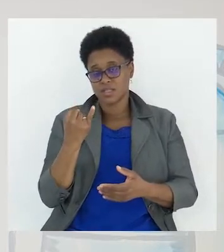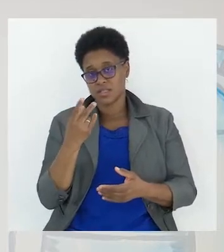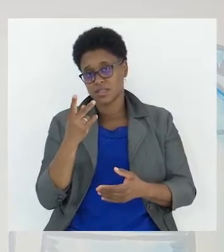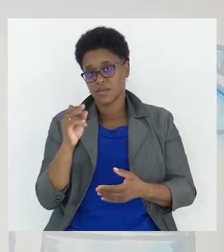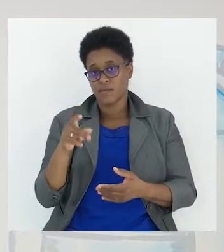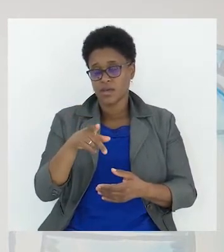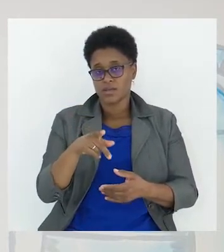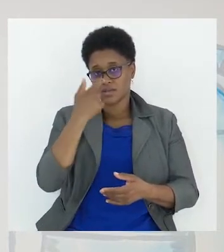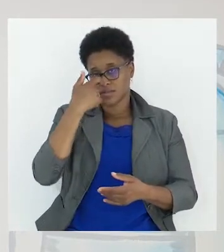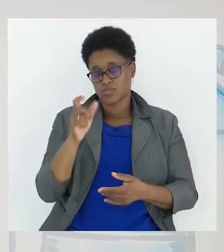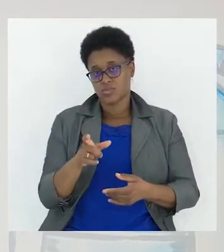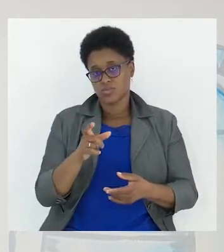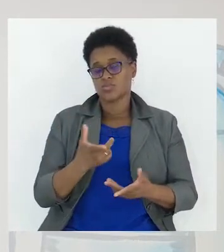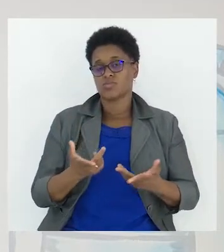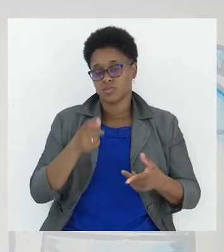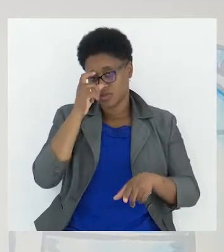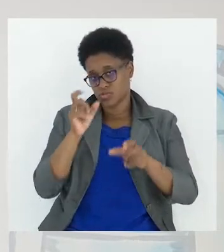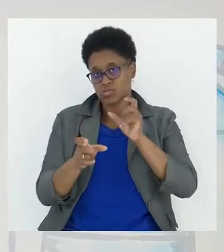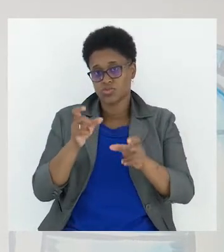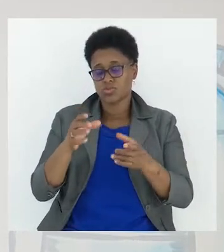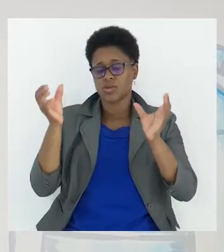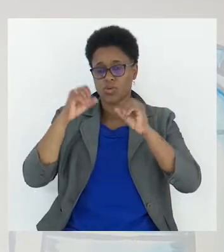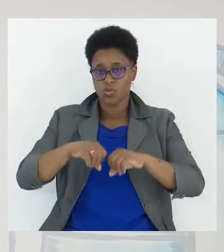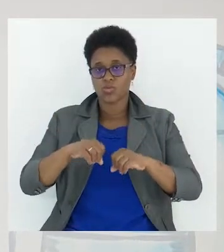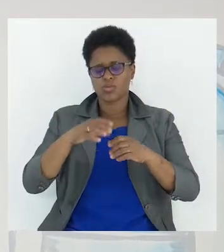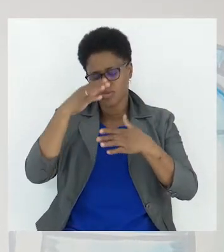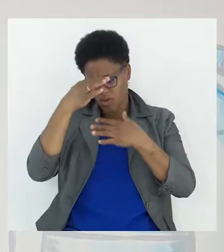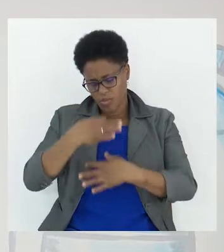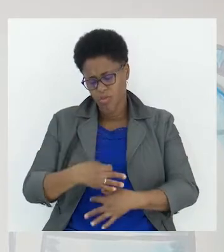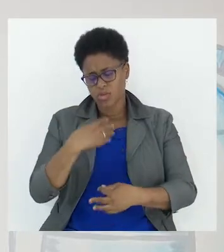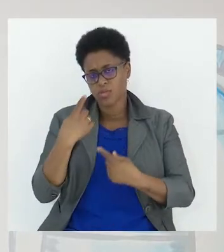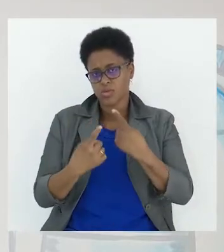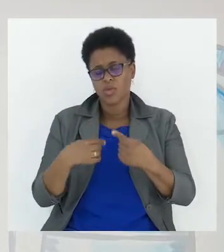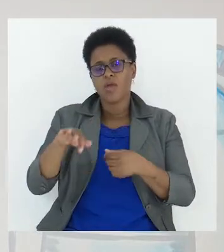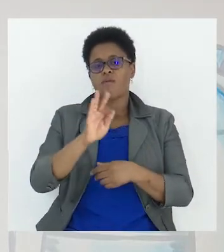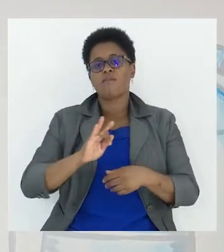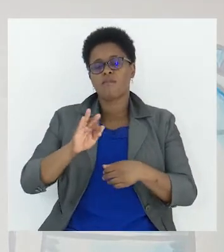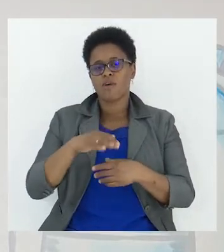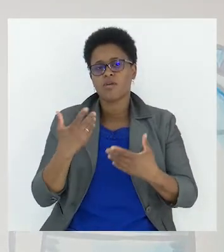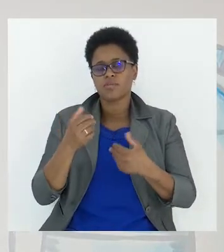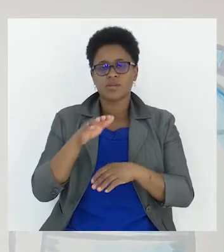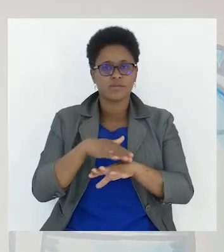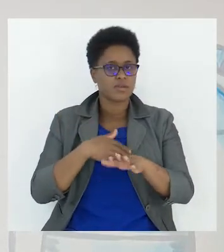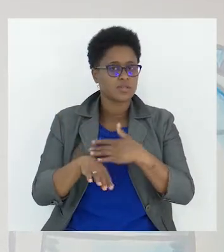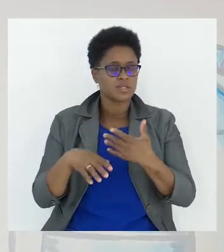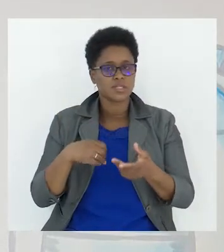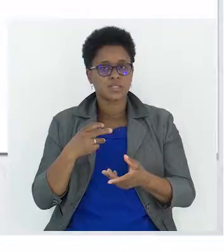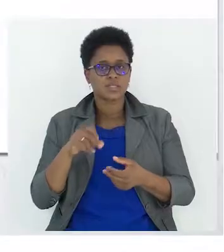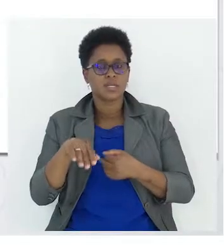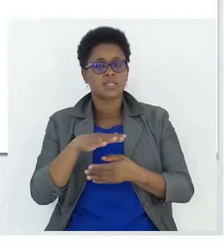esse interveniente ou esses intervenientes de acordo com algumas atitudes, formas de agir e de fazer.